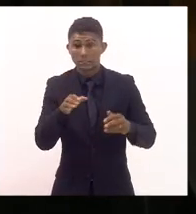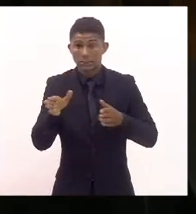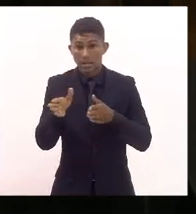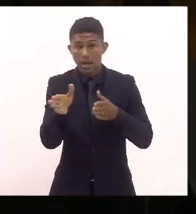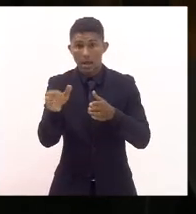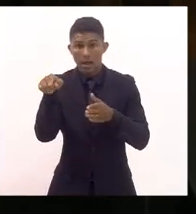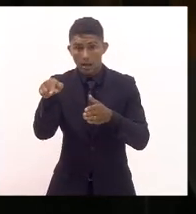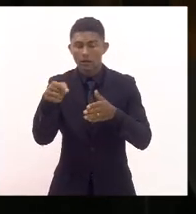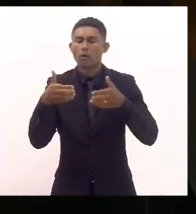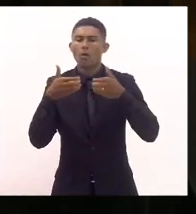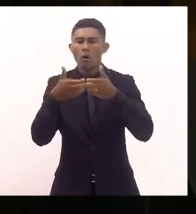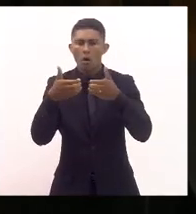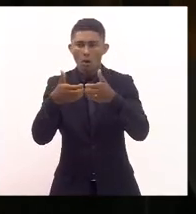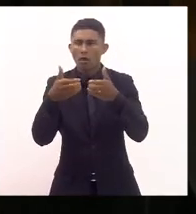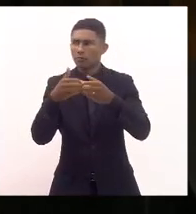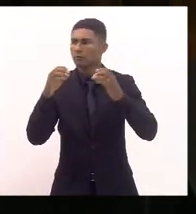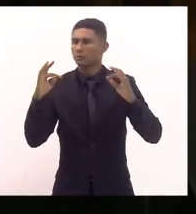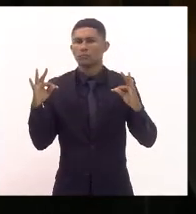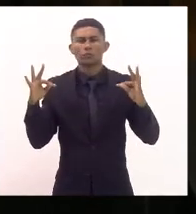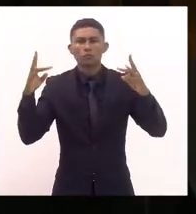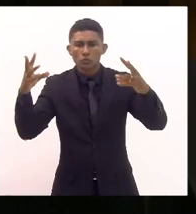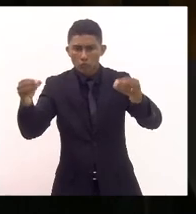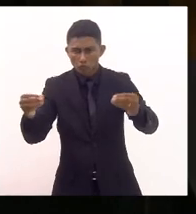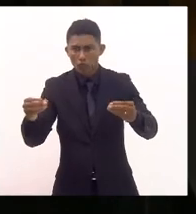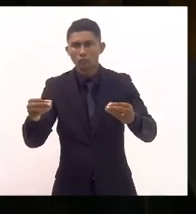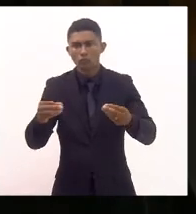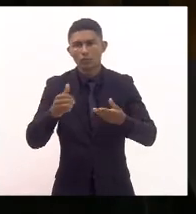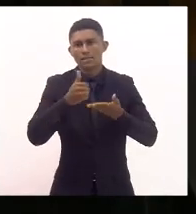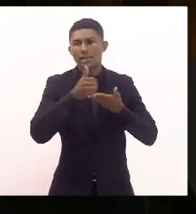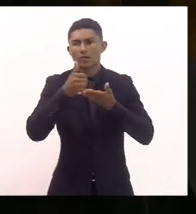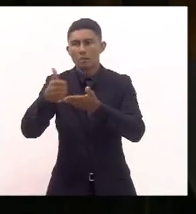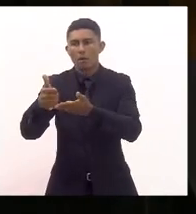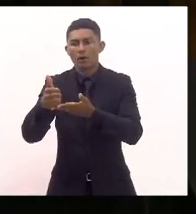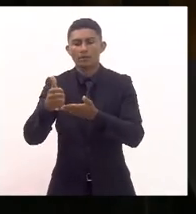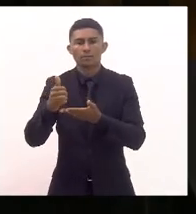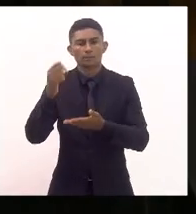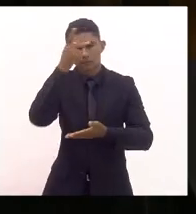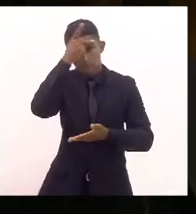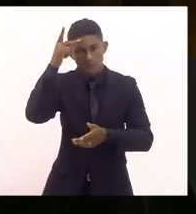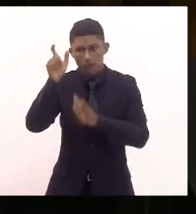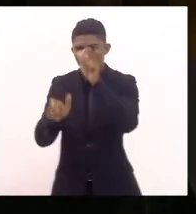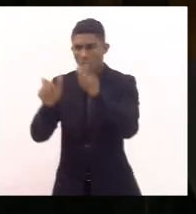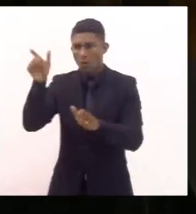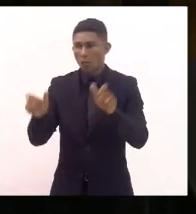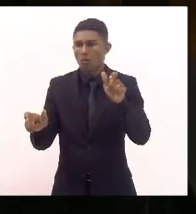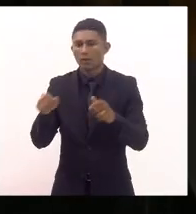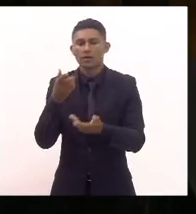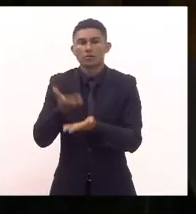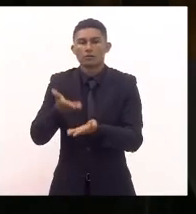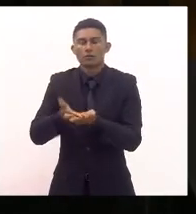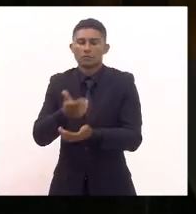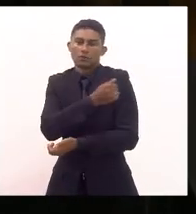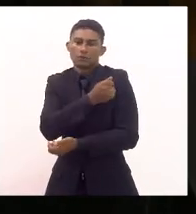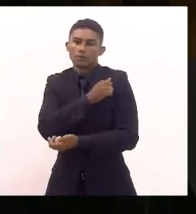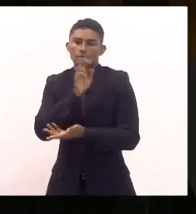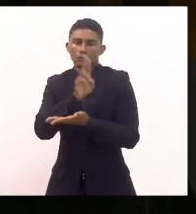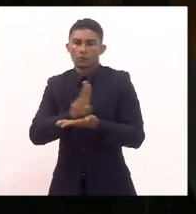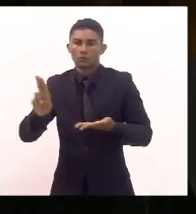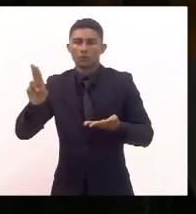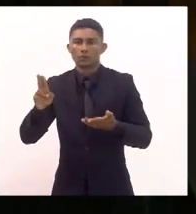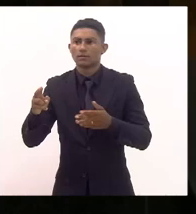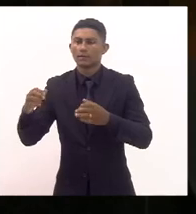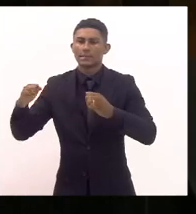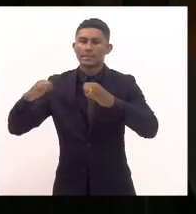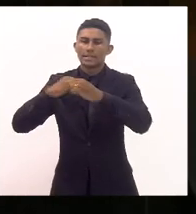todos os ônibus que faz o transporte Universitário de parte do Alferes Miguel Pereira de